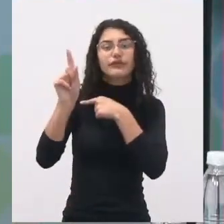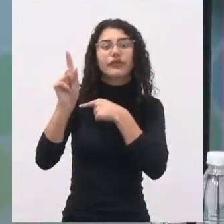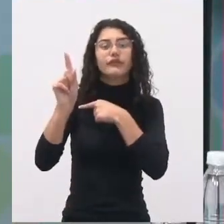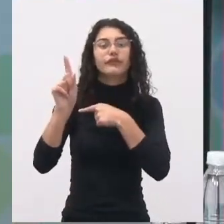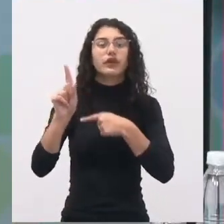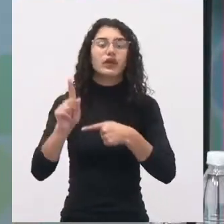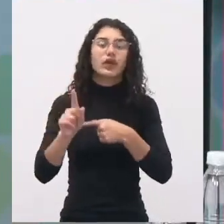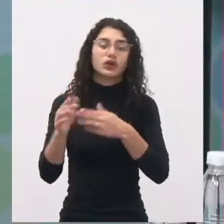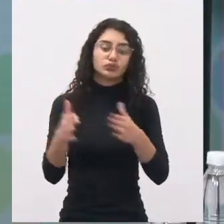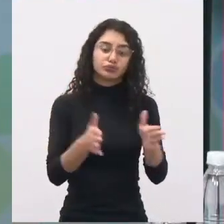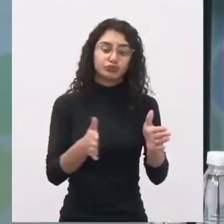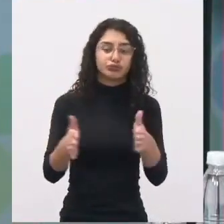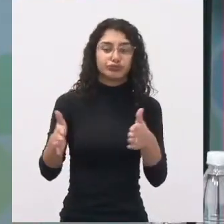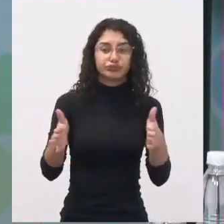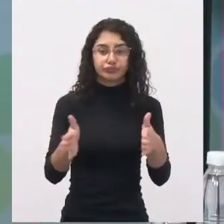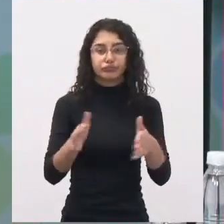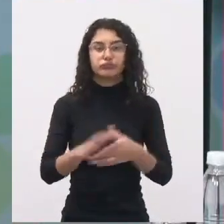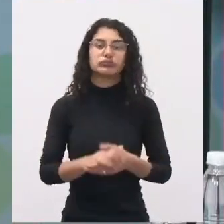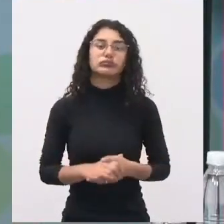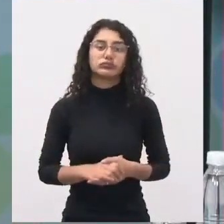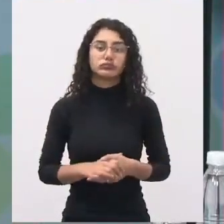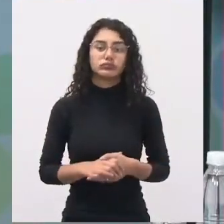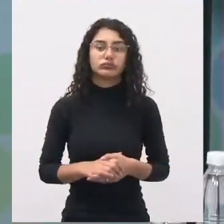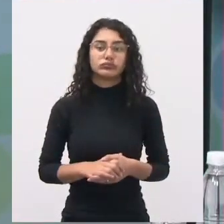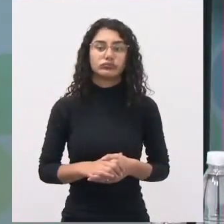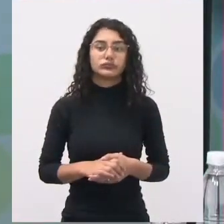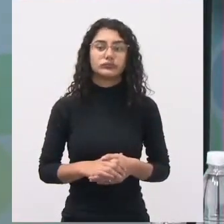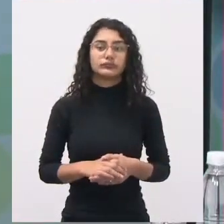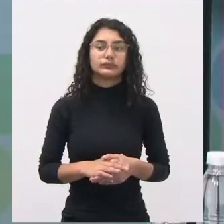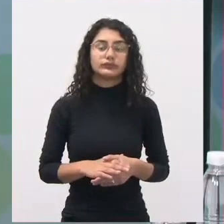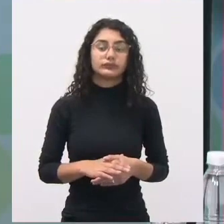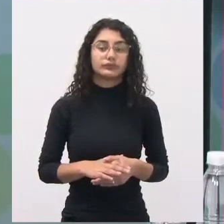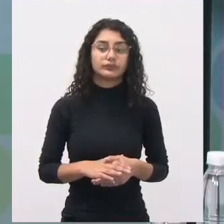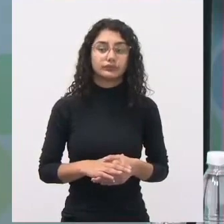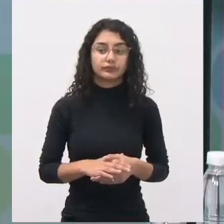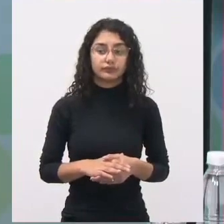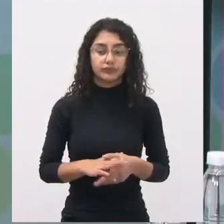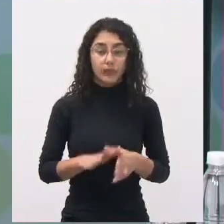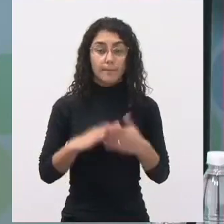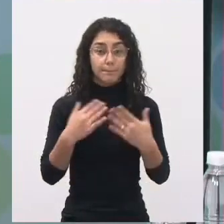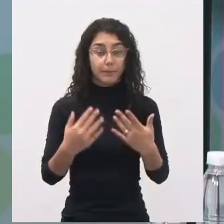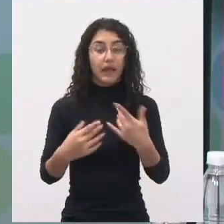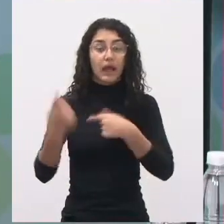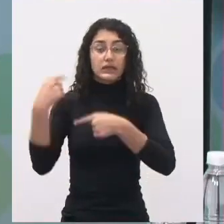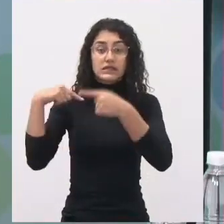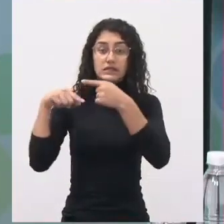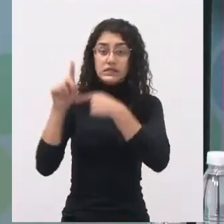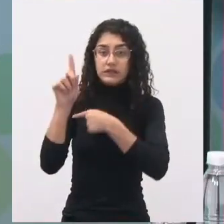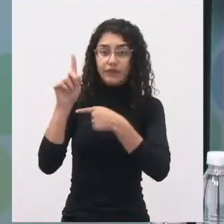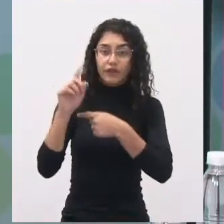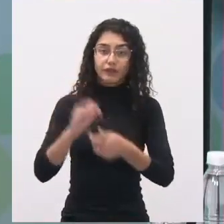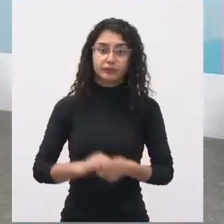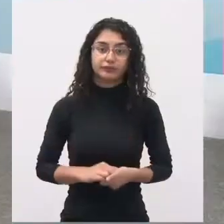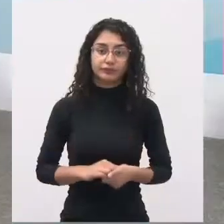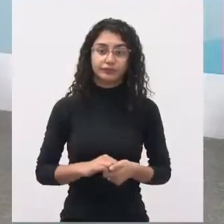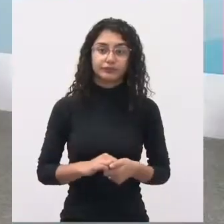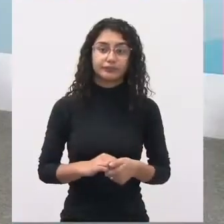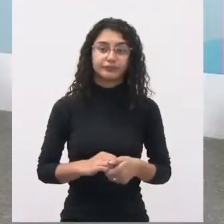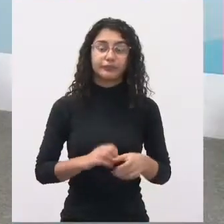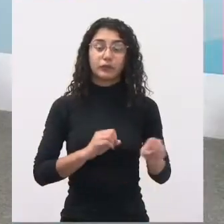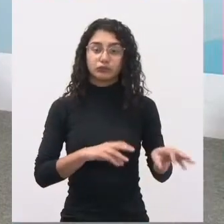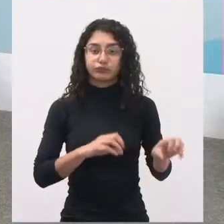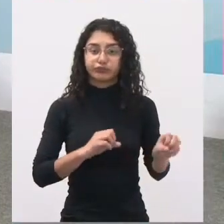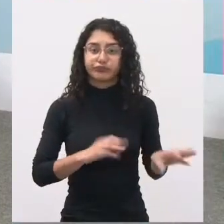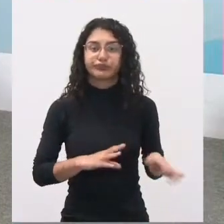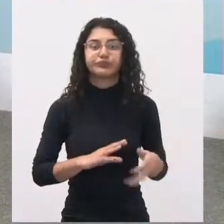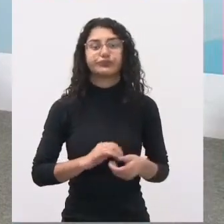trajetória escolar essas competências, para que haja aí esse desenvolvimento integral, com uma educação de